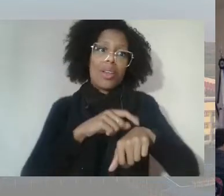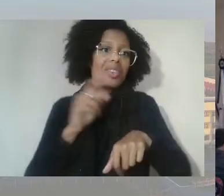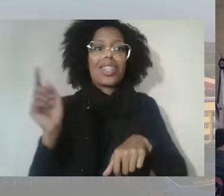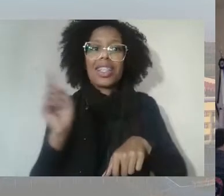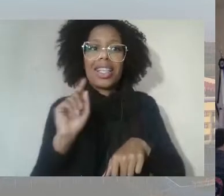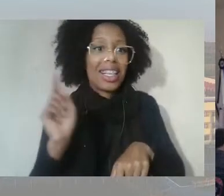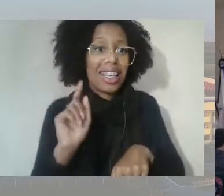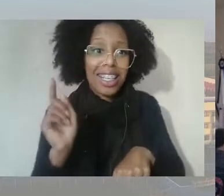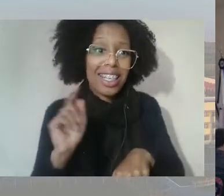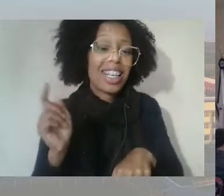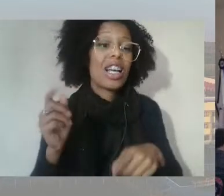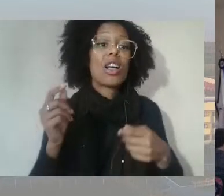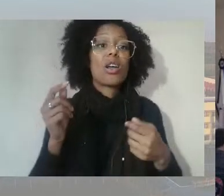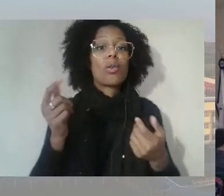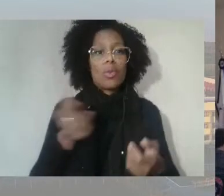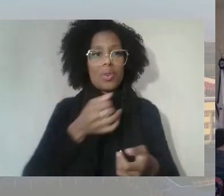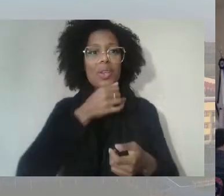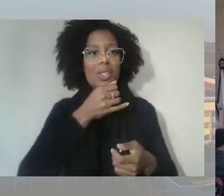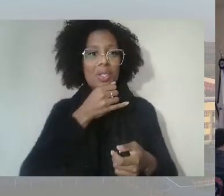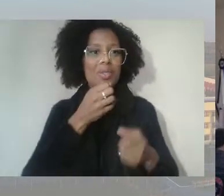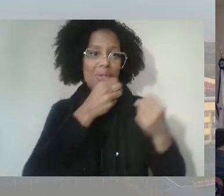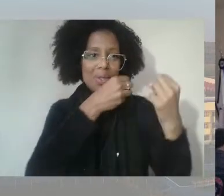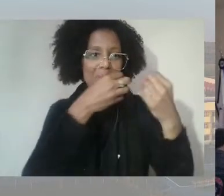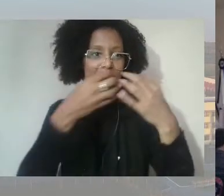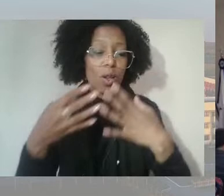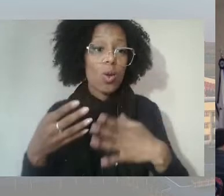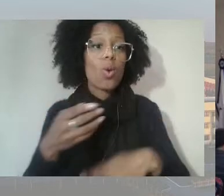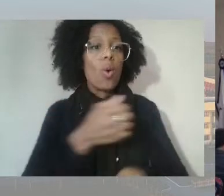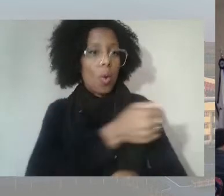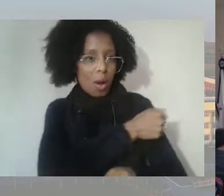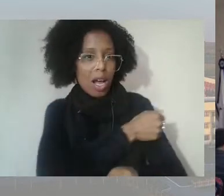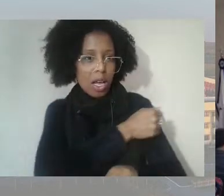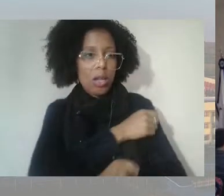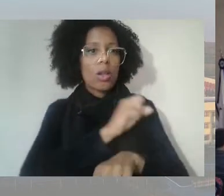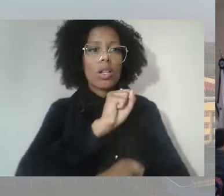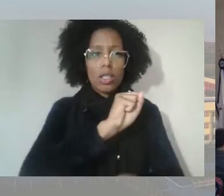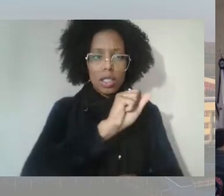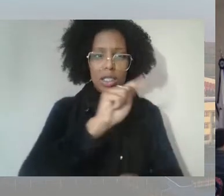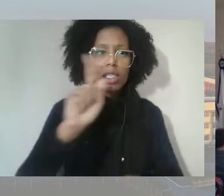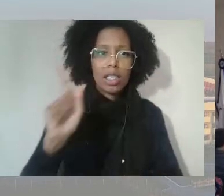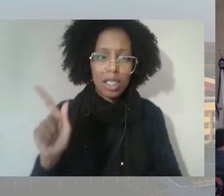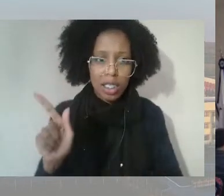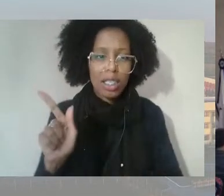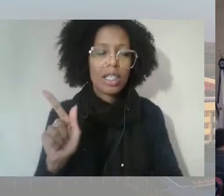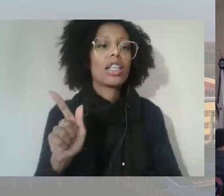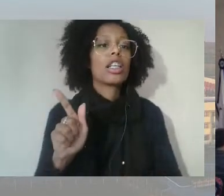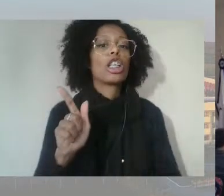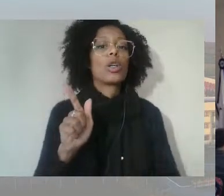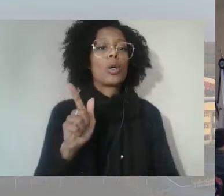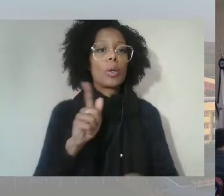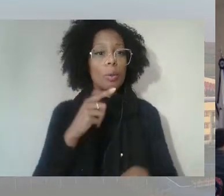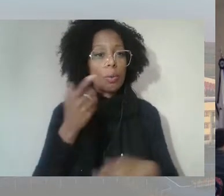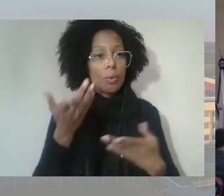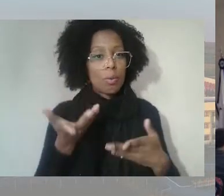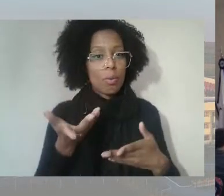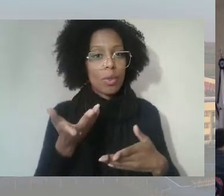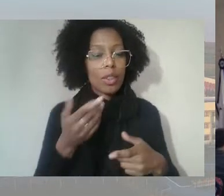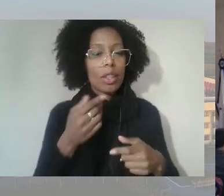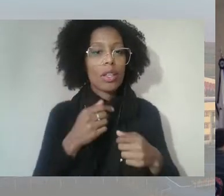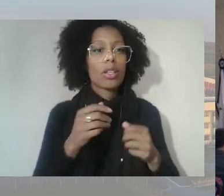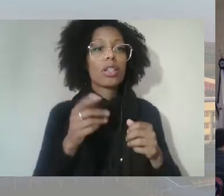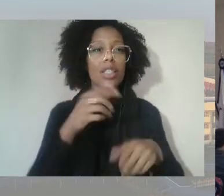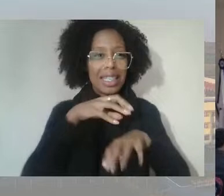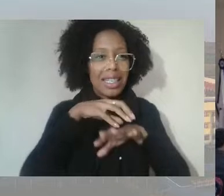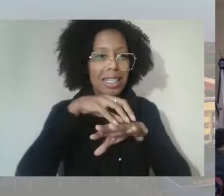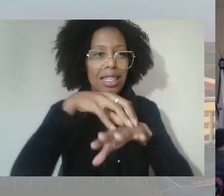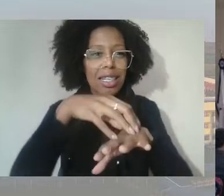Até para citar um exemplo, os alunos de São Gabriel estavam atravessando, né, Luciana, a questão do transporte